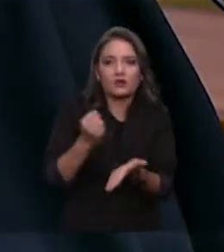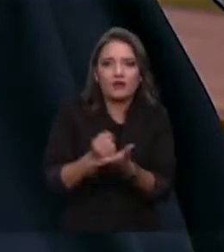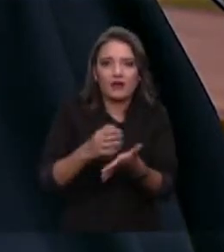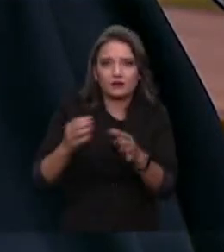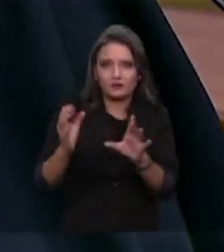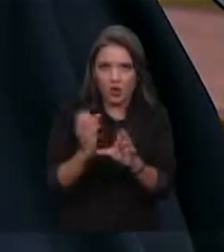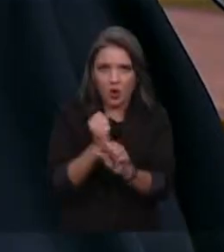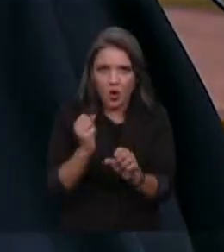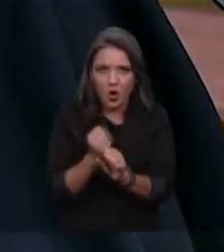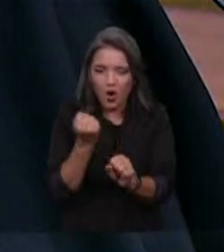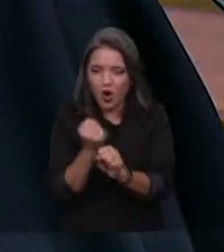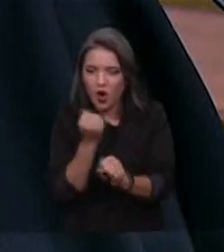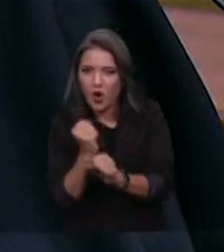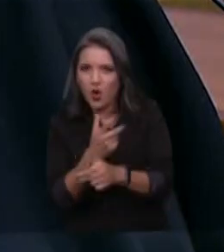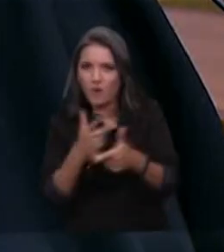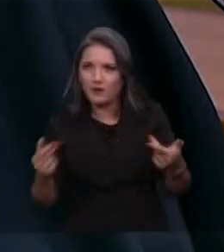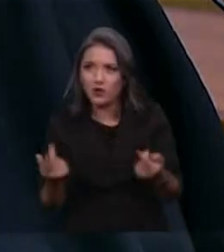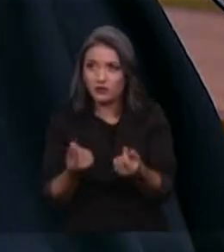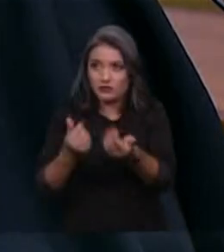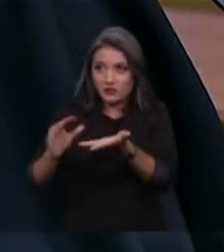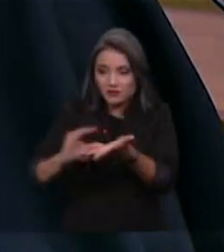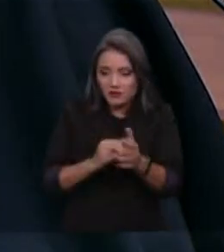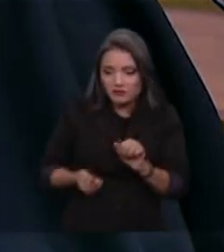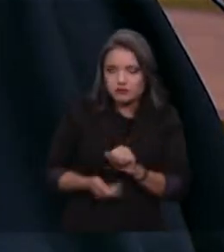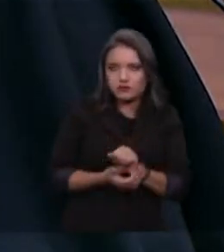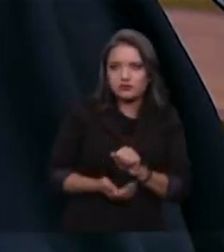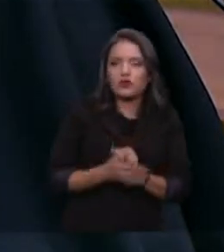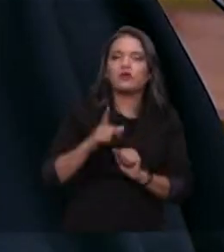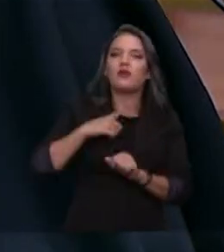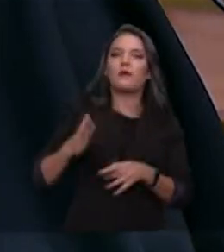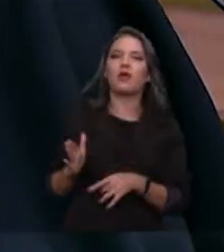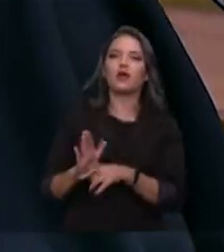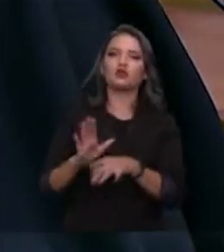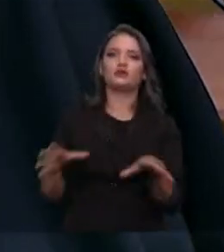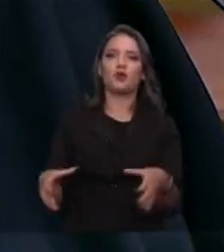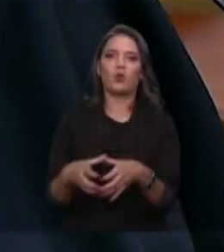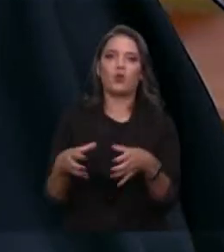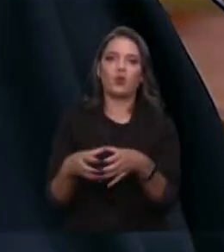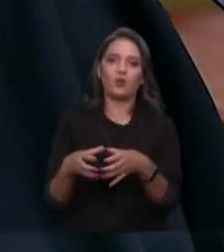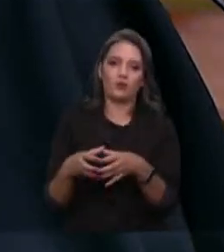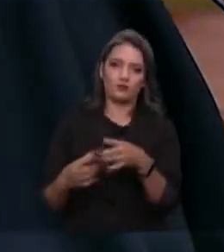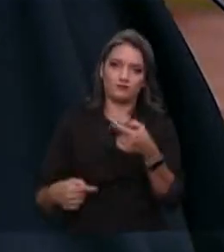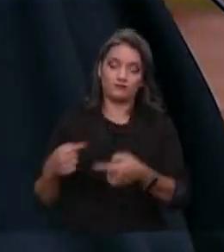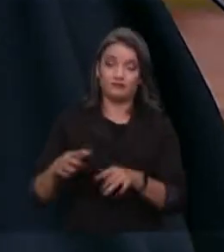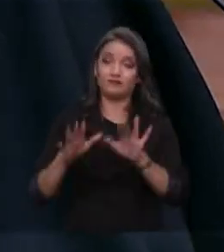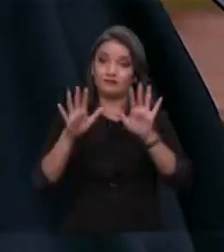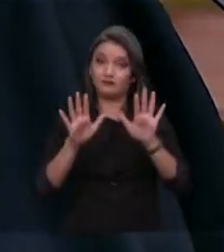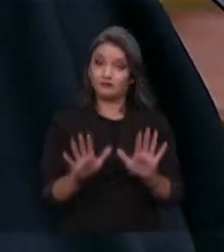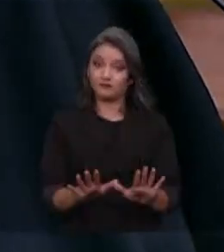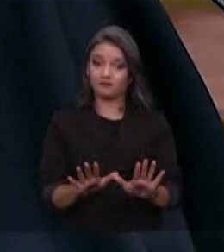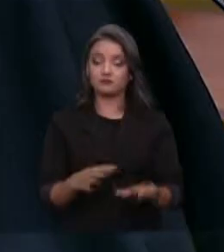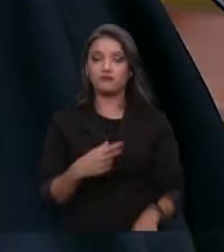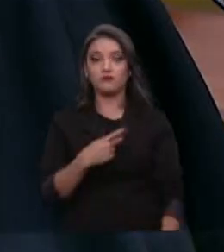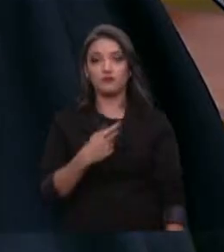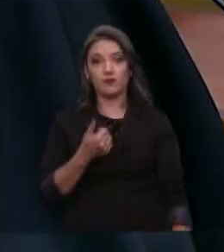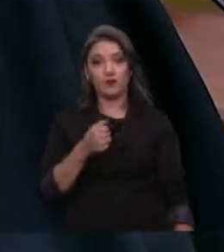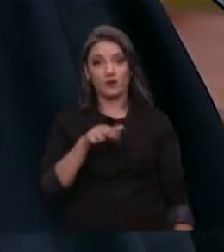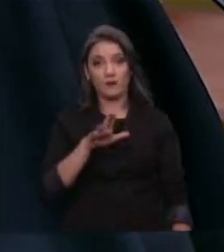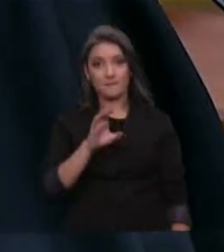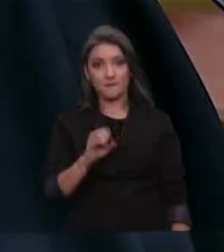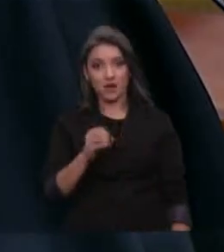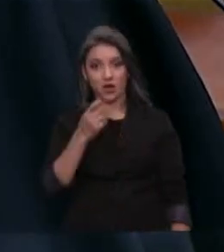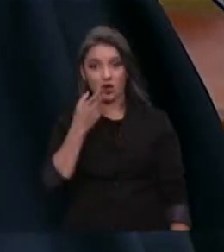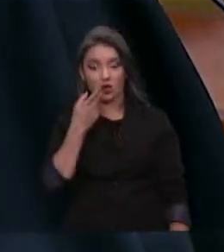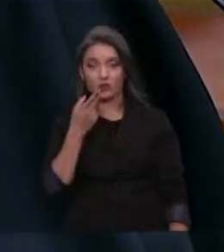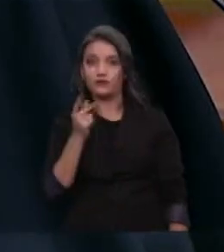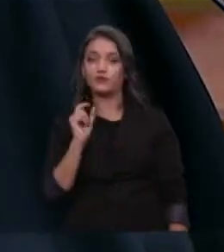pelas empresas e órgãos e que esteja vinculado para benefício deste grupo político. No entanto, Paulo Roberto Costa